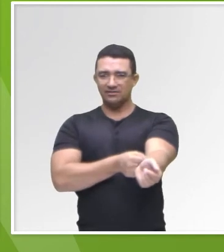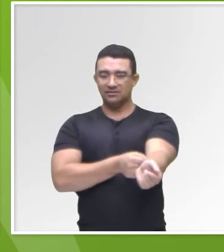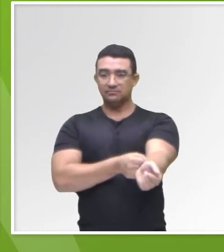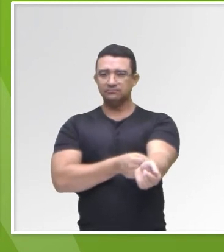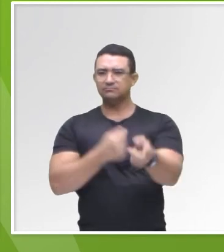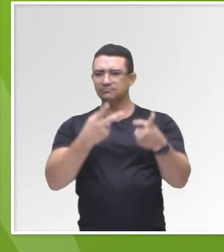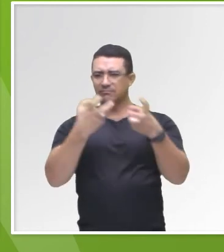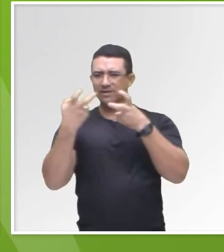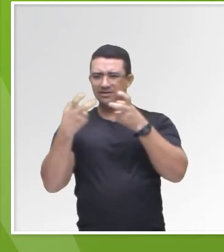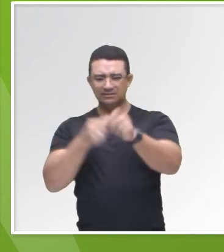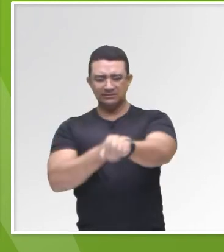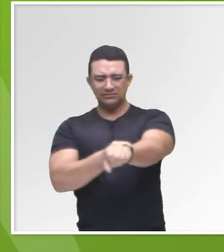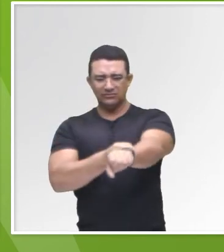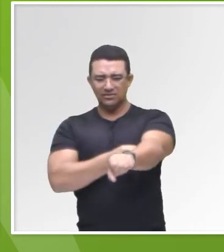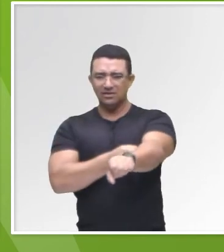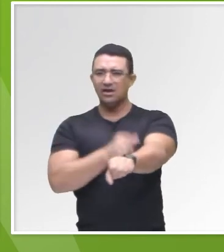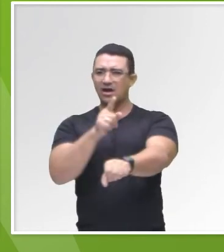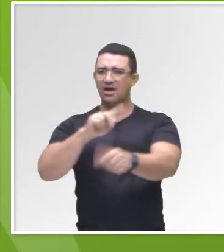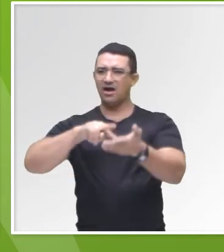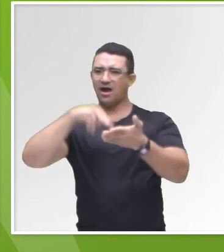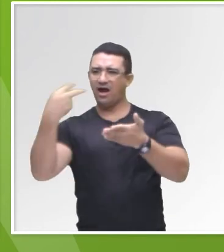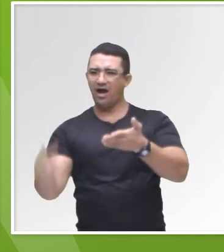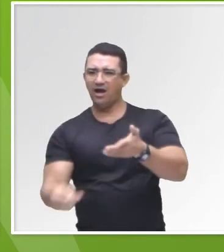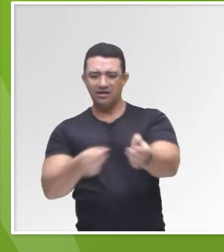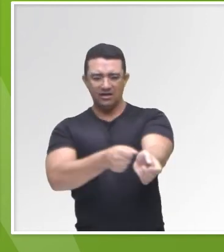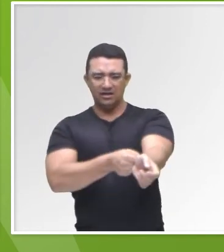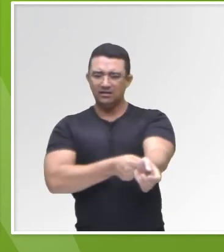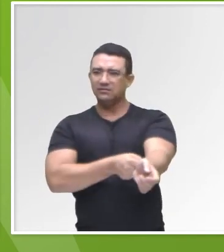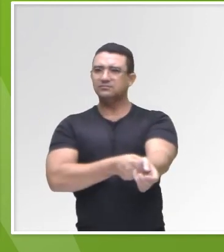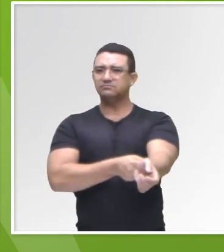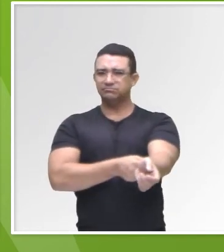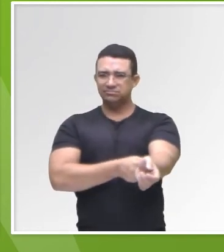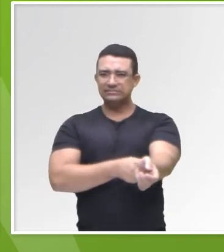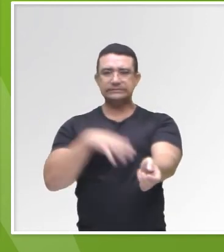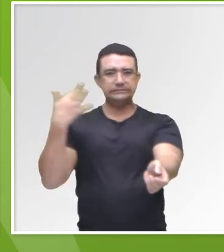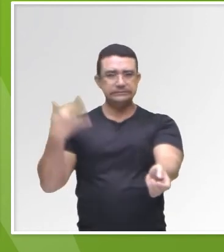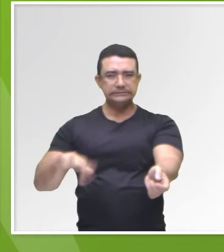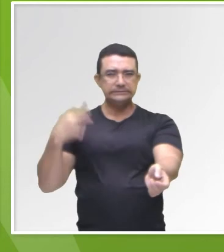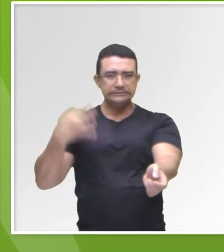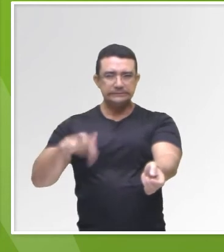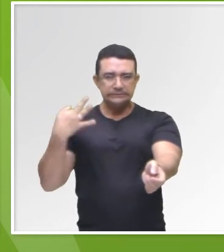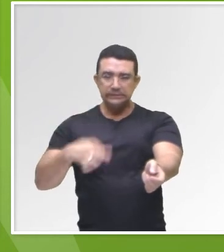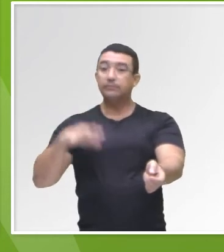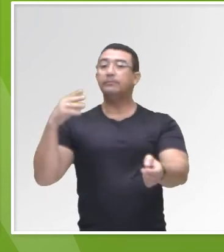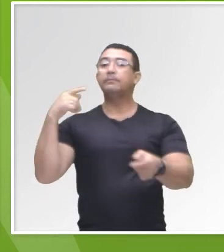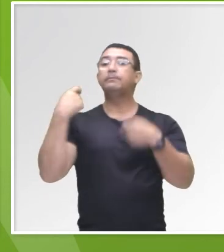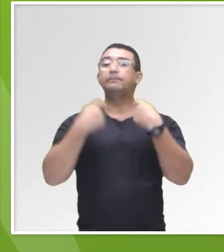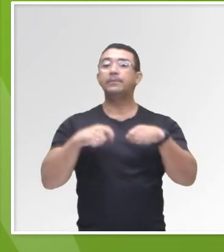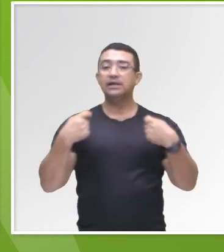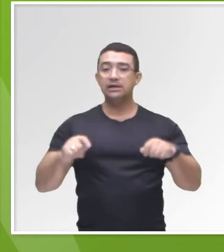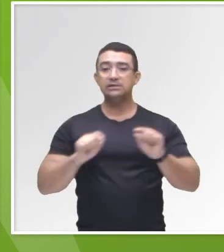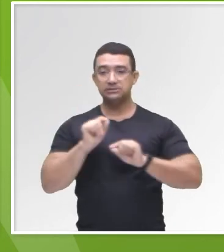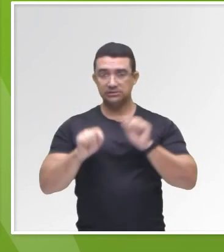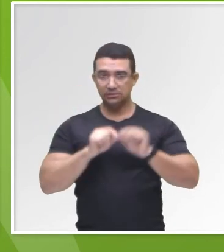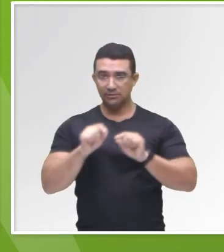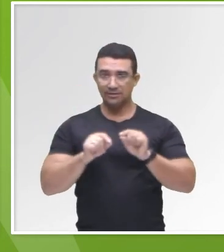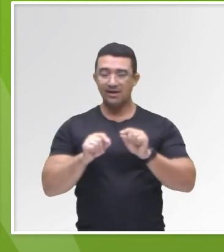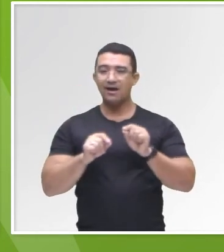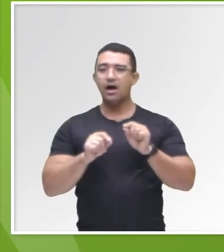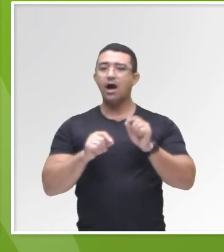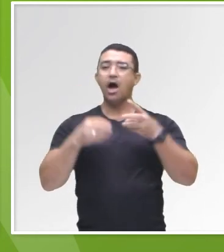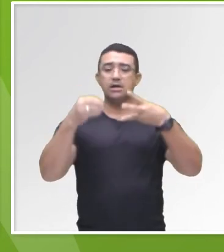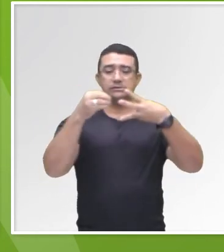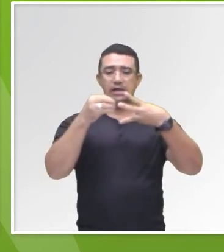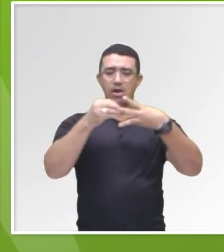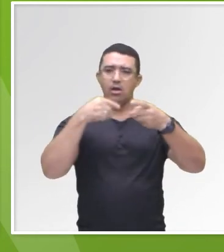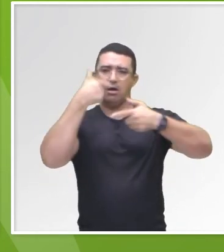observando ali, quando você tem um machucado, o que acontece? Você precisa, na verdade as células elas vão estar trabalhando ali para que